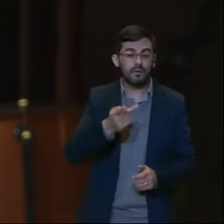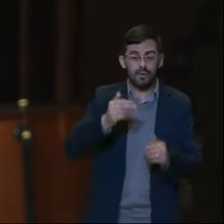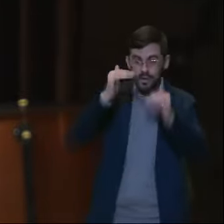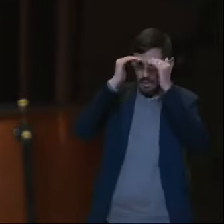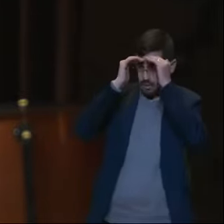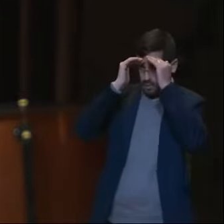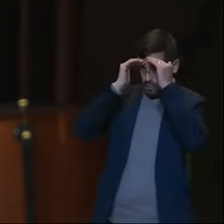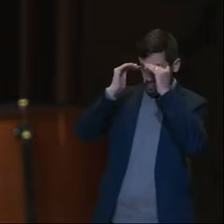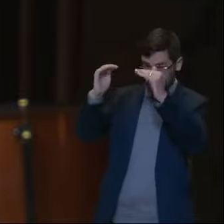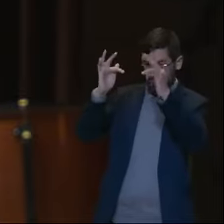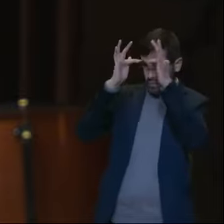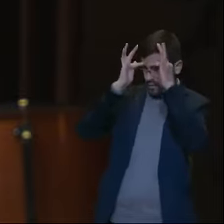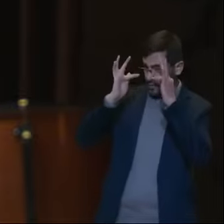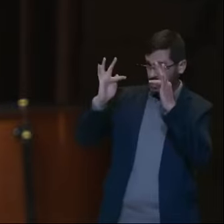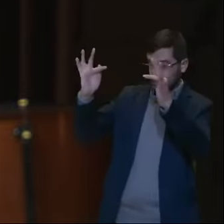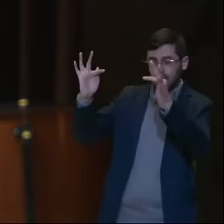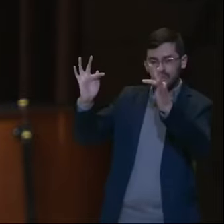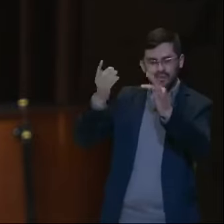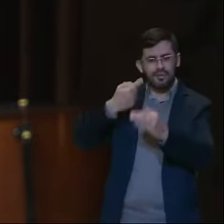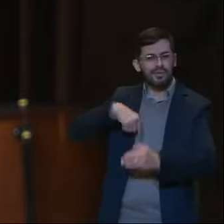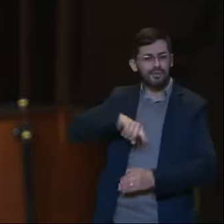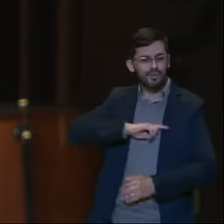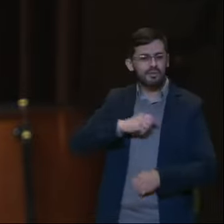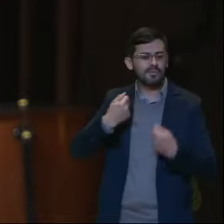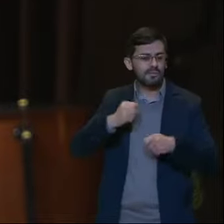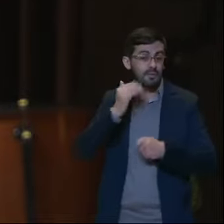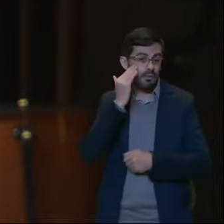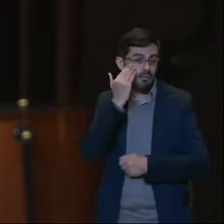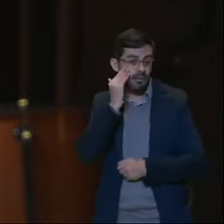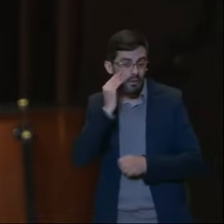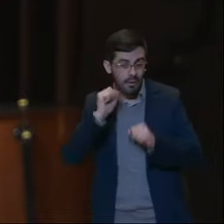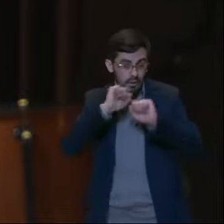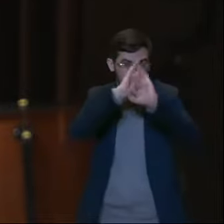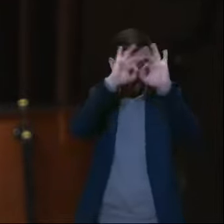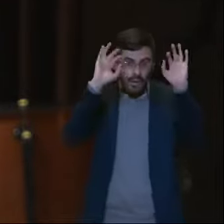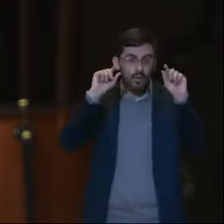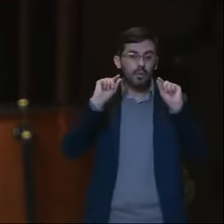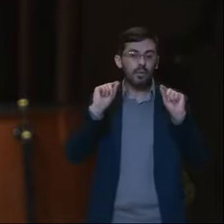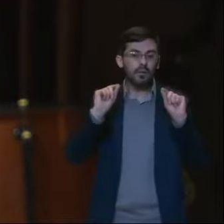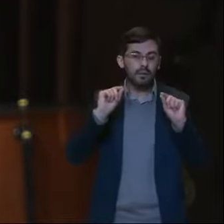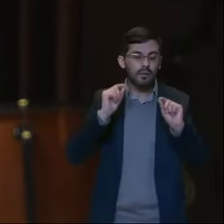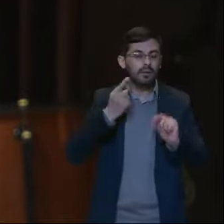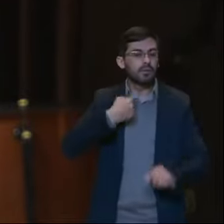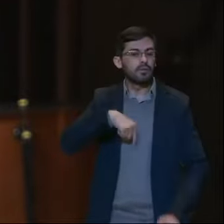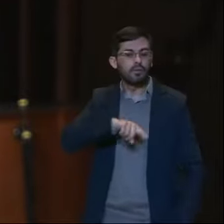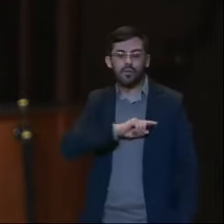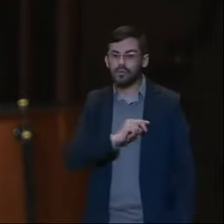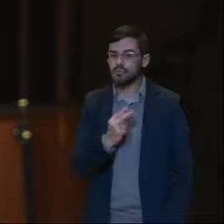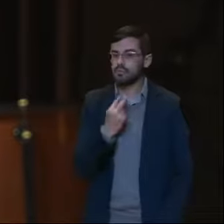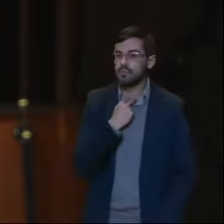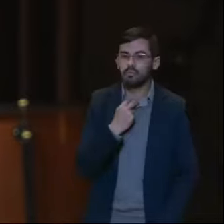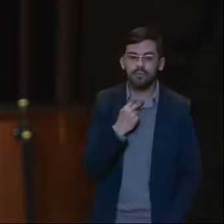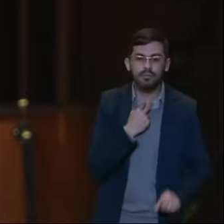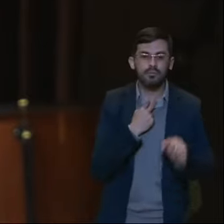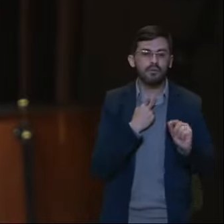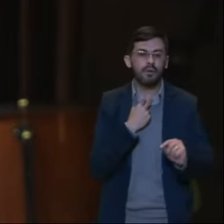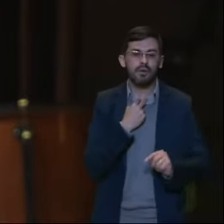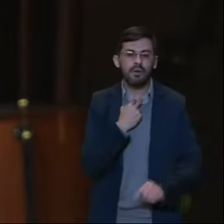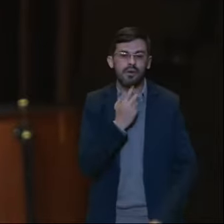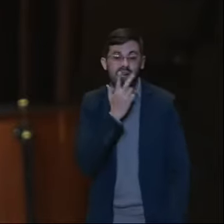adultério, o divórcio, e que a mensagem que nós precisamos ouvir hoje é: não podemos banalizar a família e o